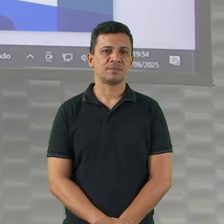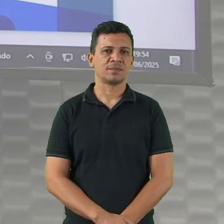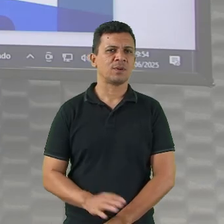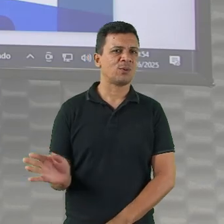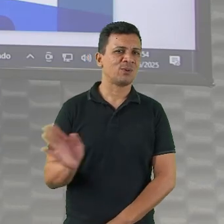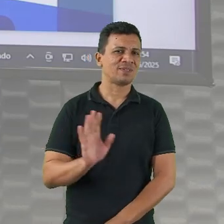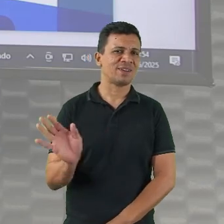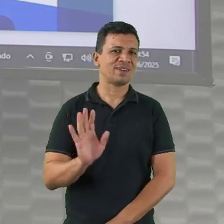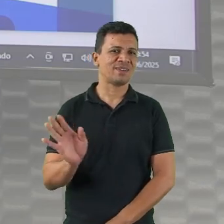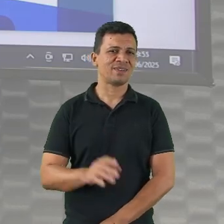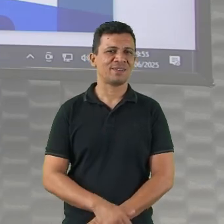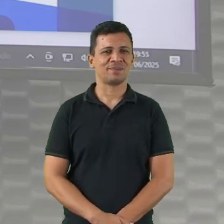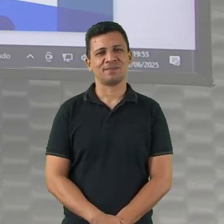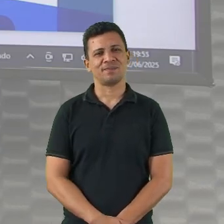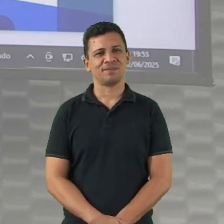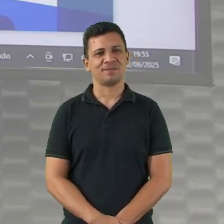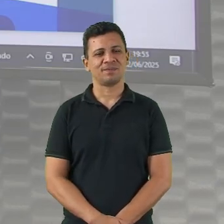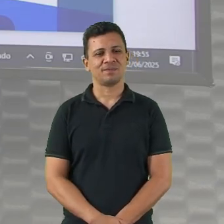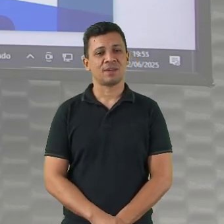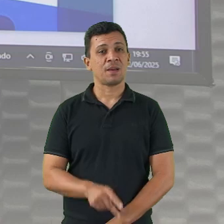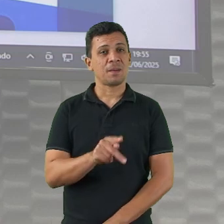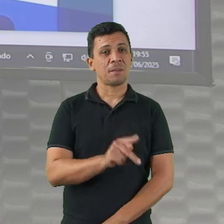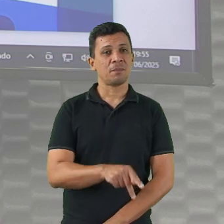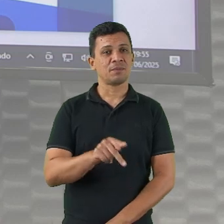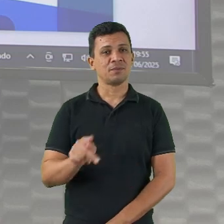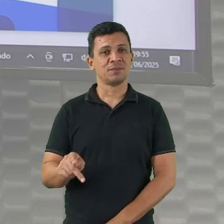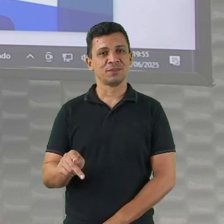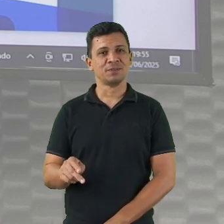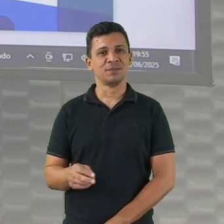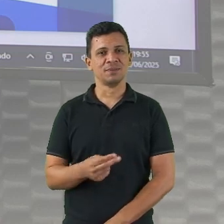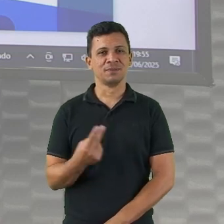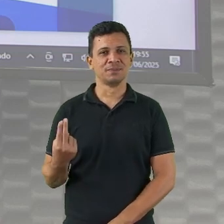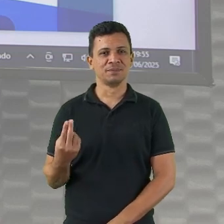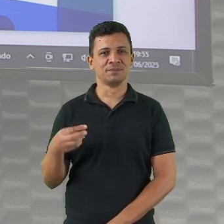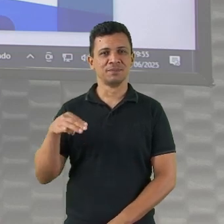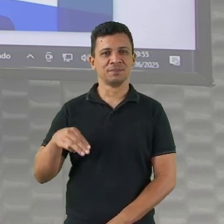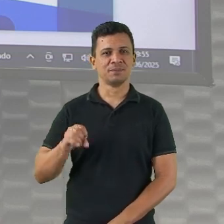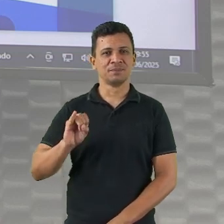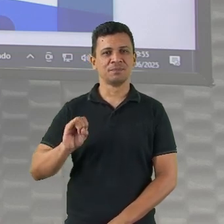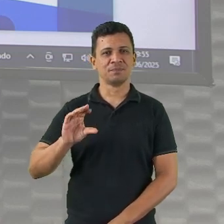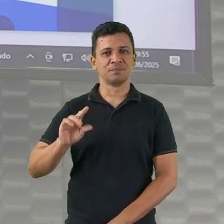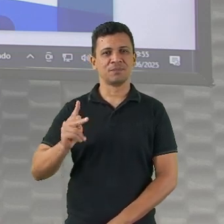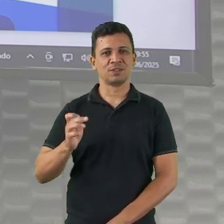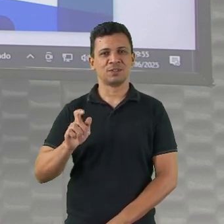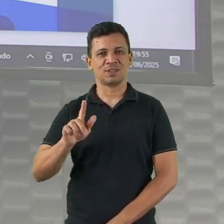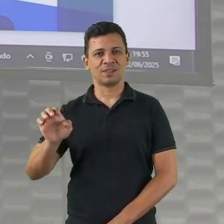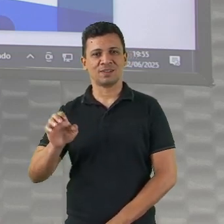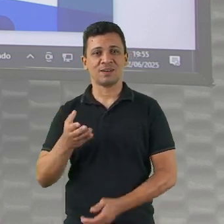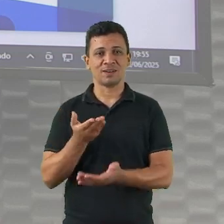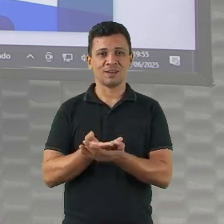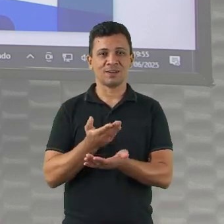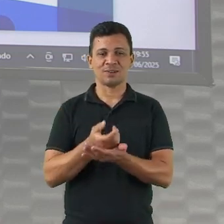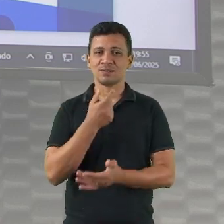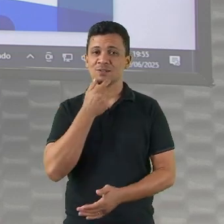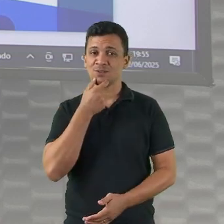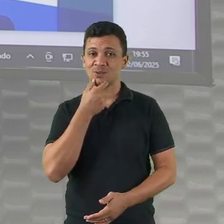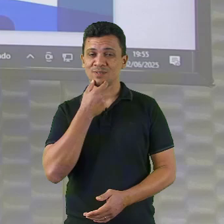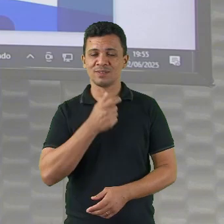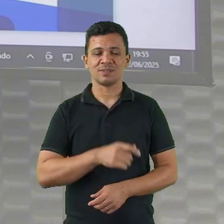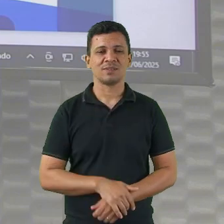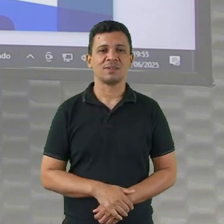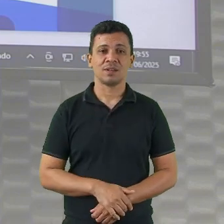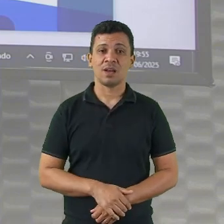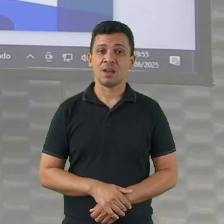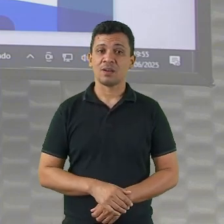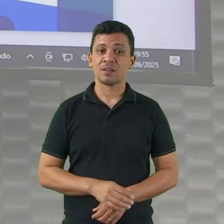everybody! Olá, pessoal! Eu sou a professora Michele, mais uma vez aqui com vocês para a aula de inglês. Nós vamos